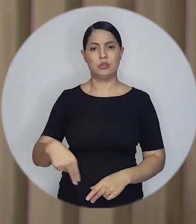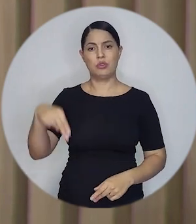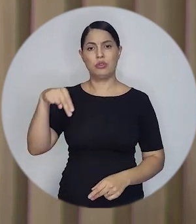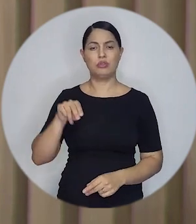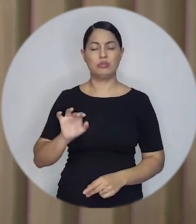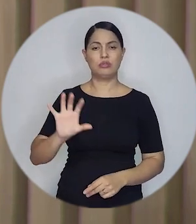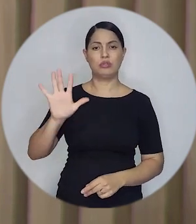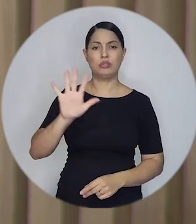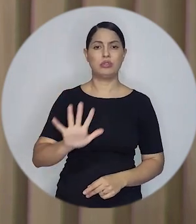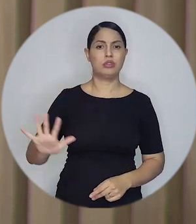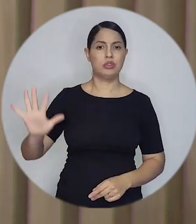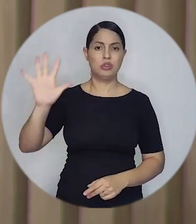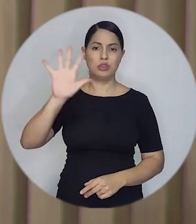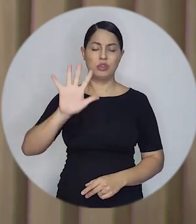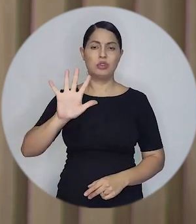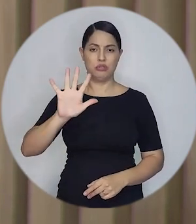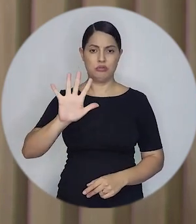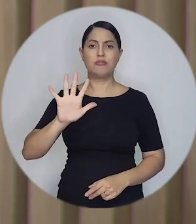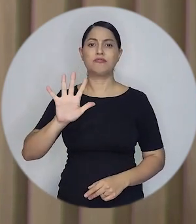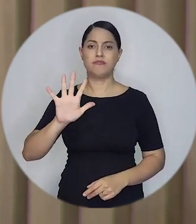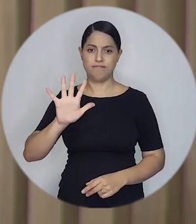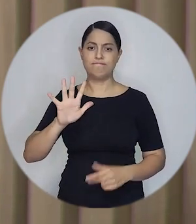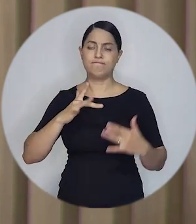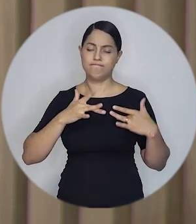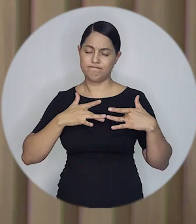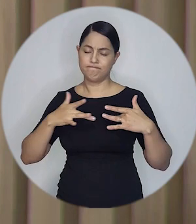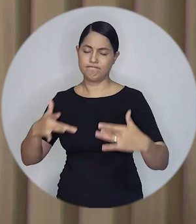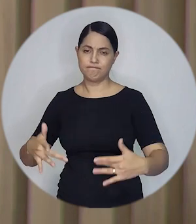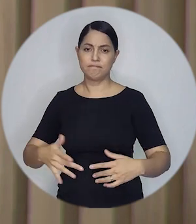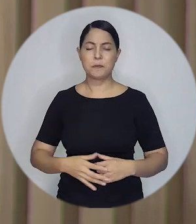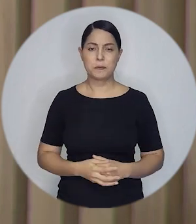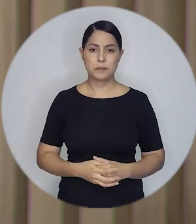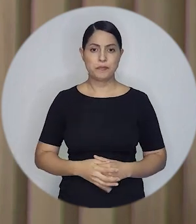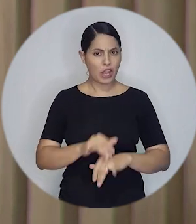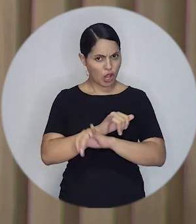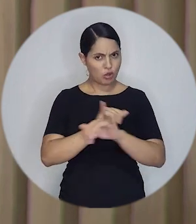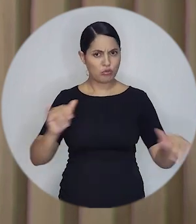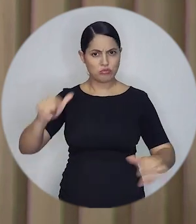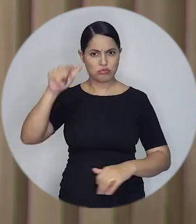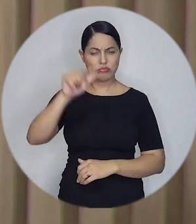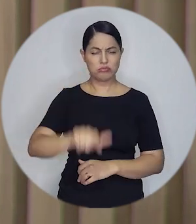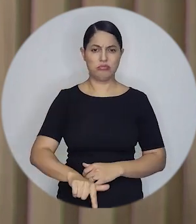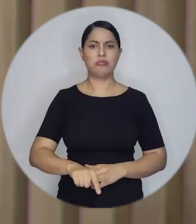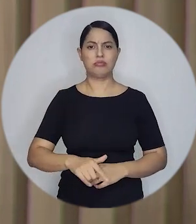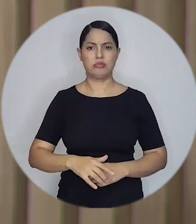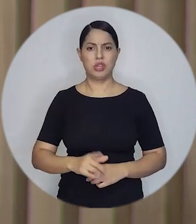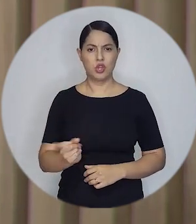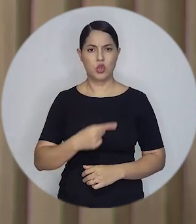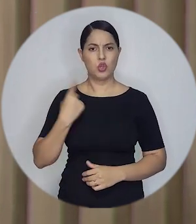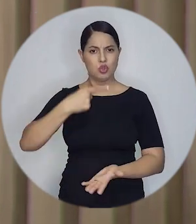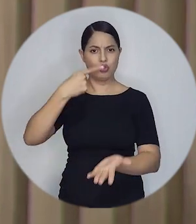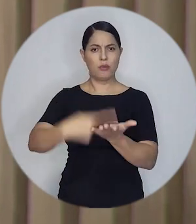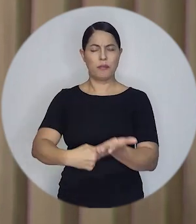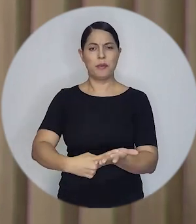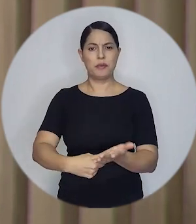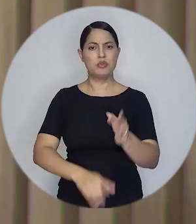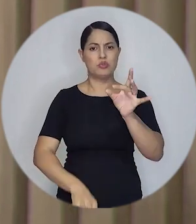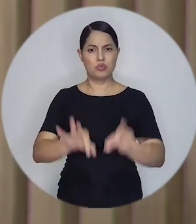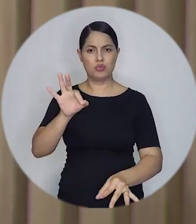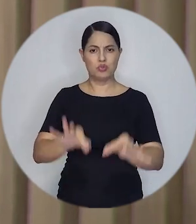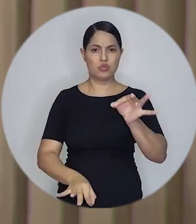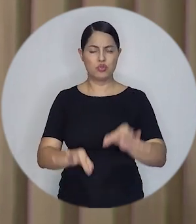populações oriundas e ou residentes dos estados do Norte e Nordeste brasileiro. Reafirmamos o